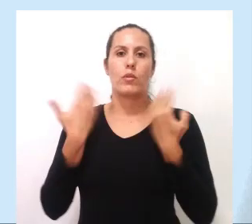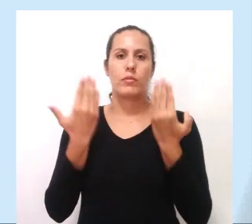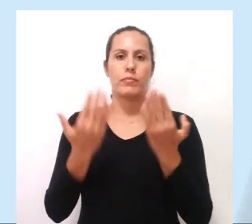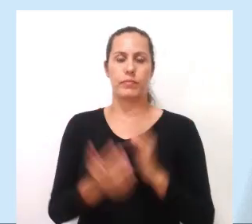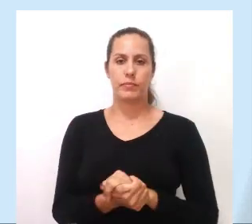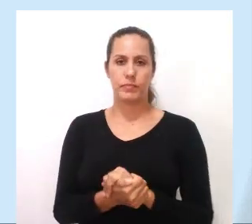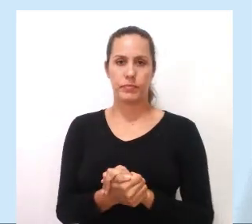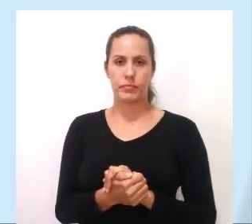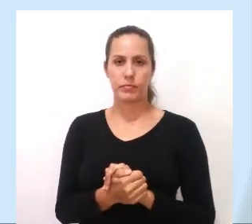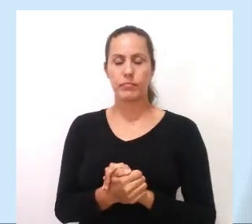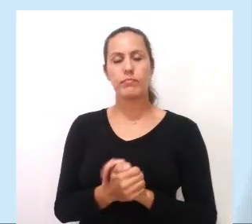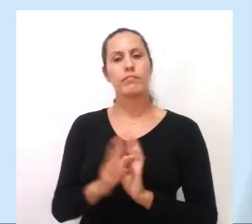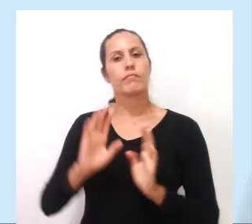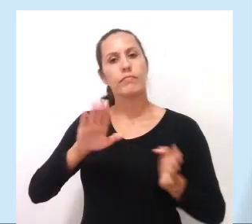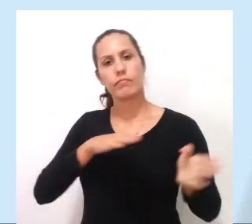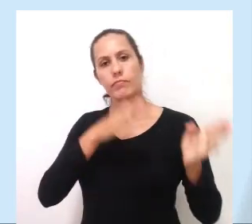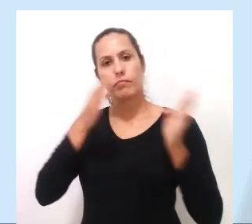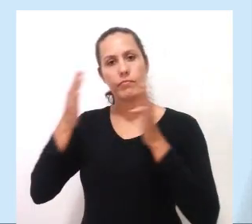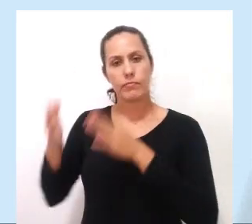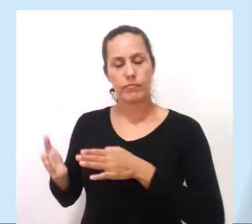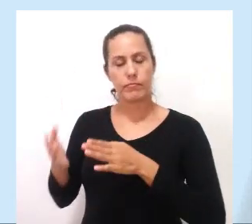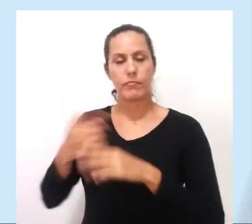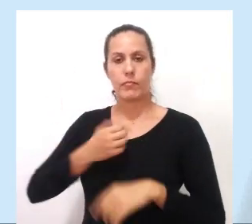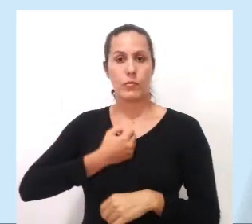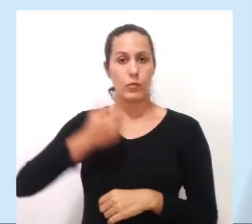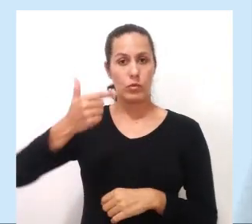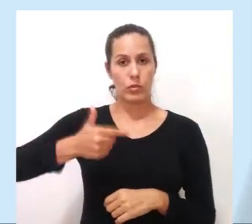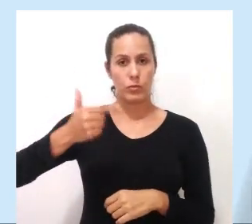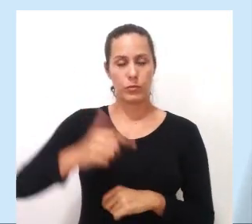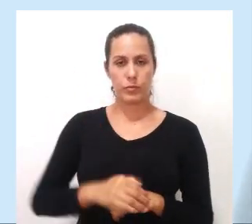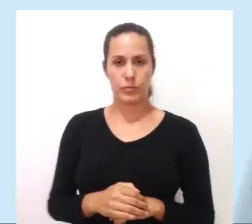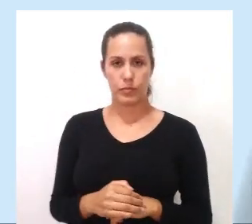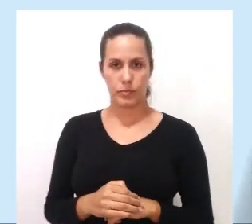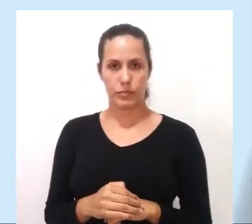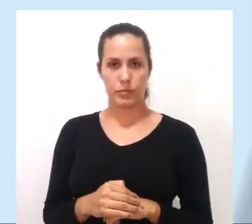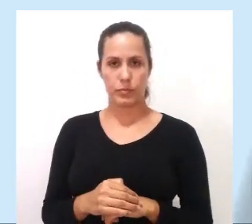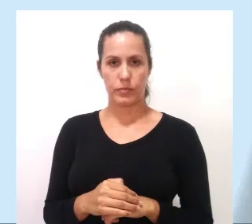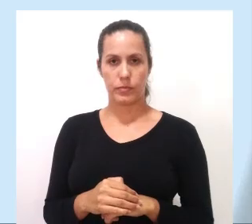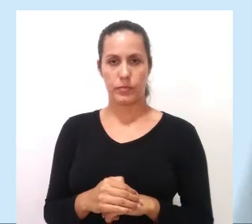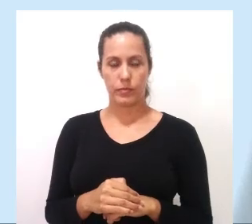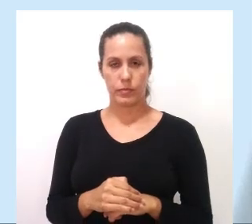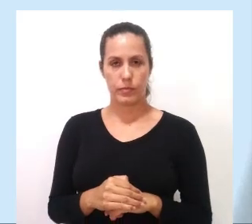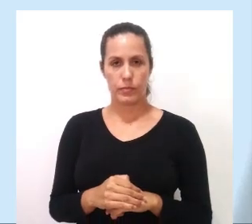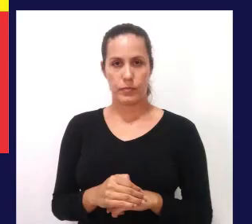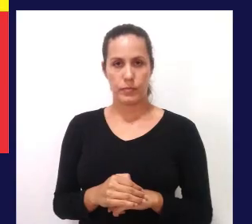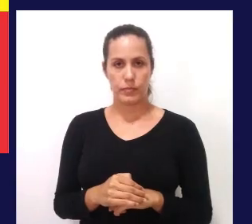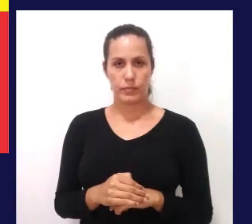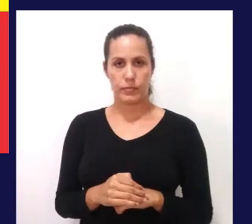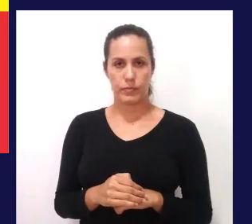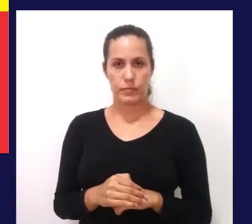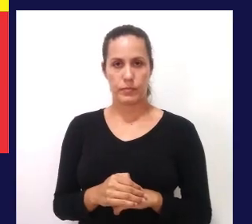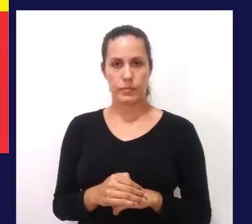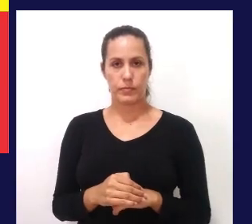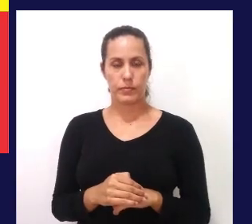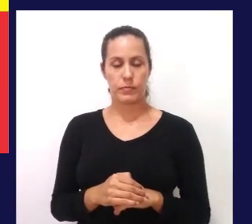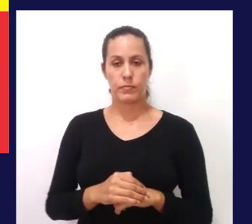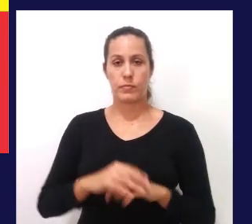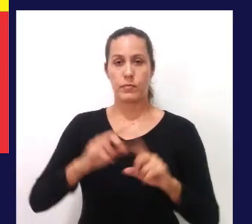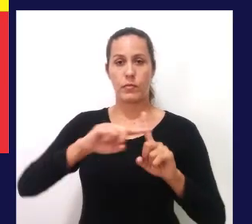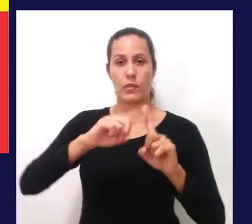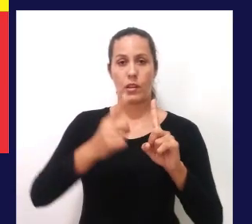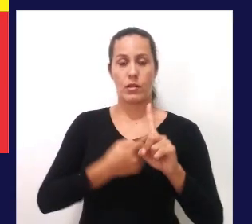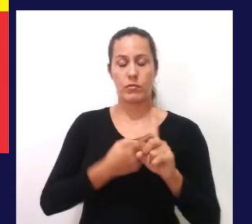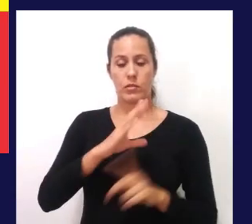a nossa próxima questão, a segunda questão. Observe aí na telinha. Na segunda questão